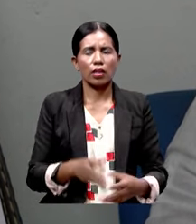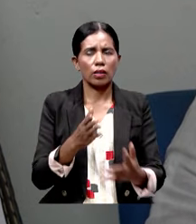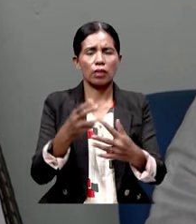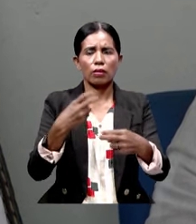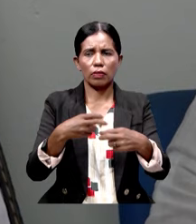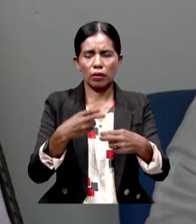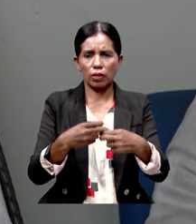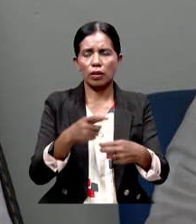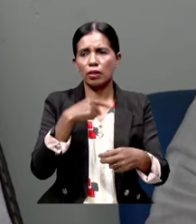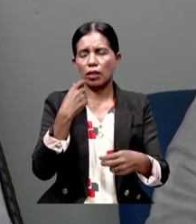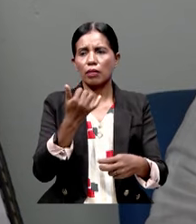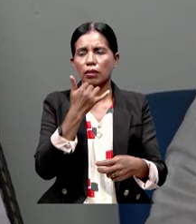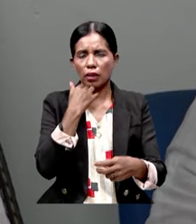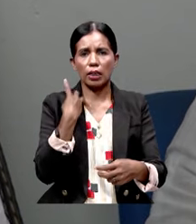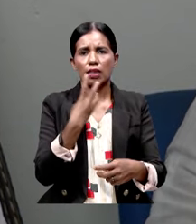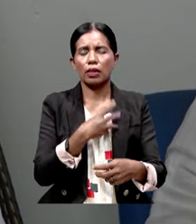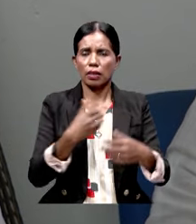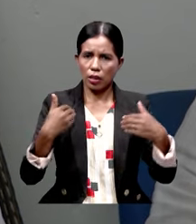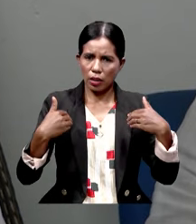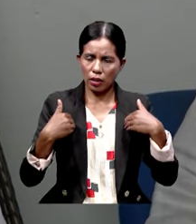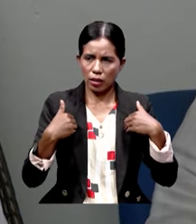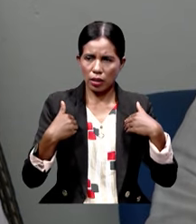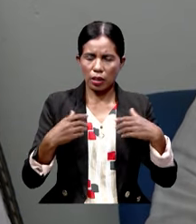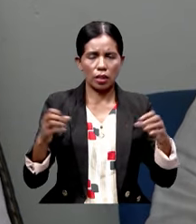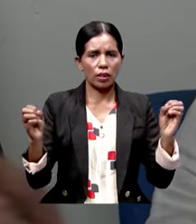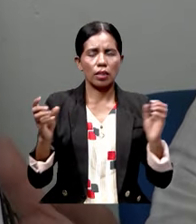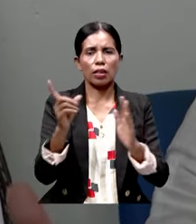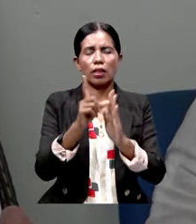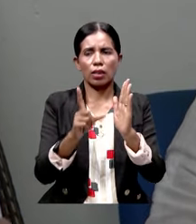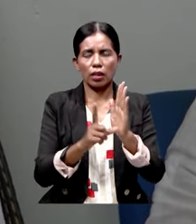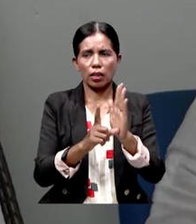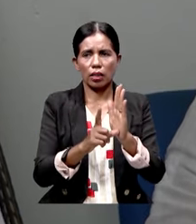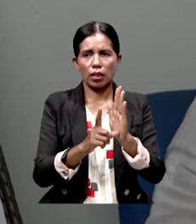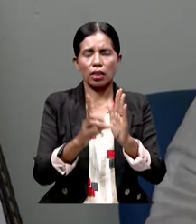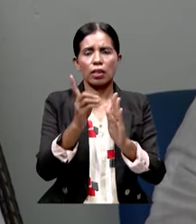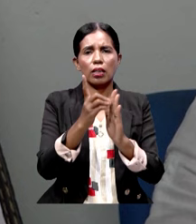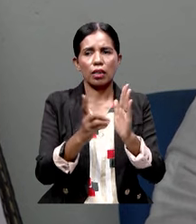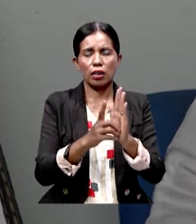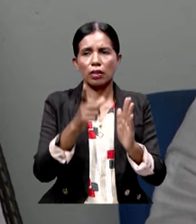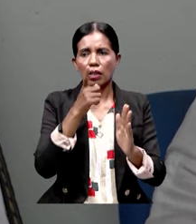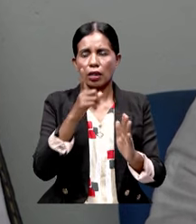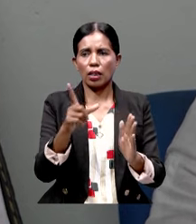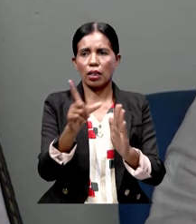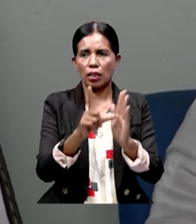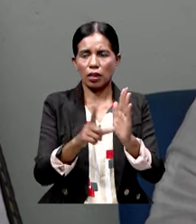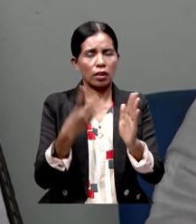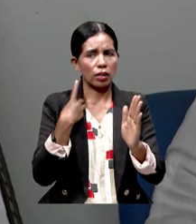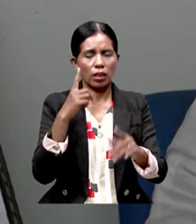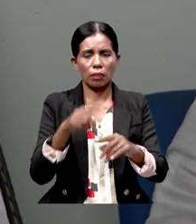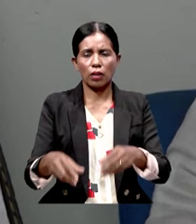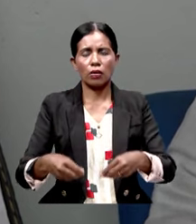nesse nessa sala. Ita sei a menos de decreto lei nebe regula lei lubuquida. Tamba ita mos labela atribui na